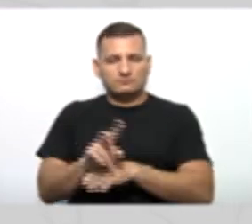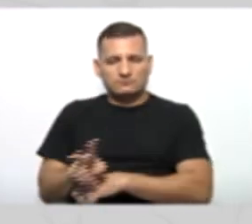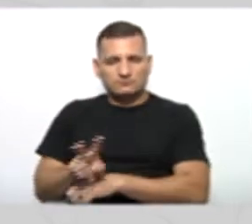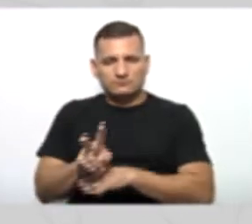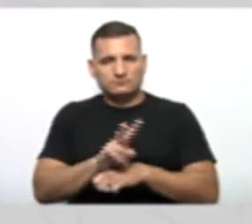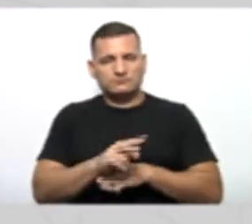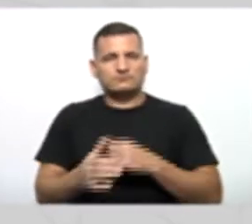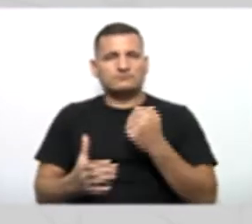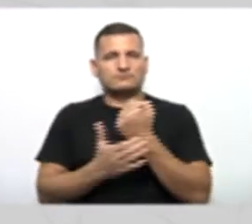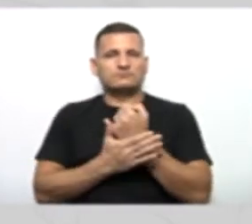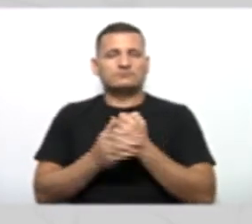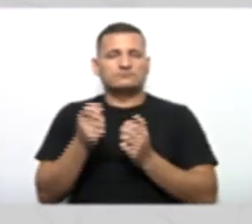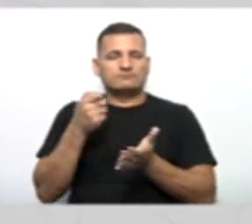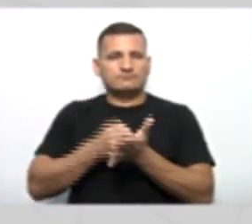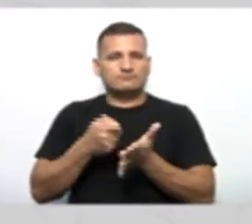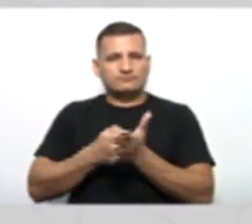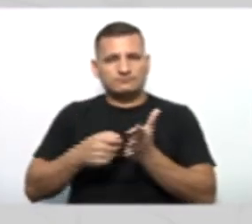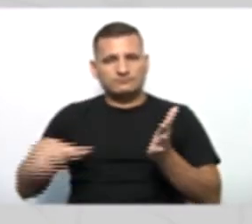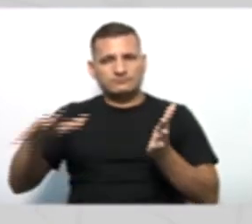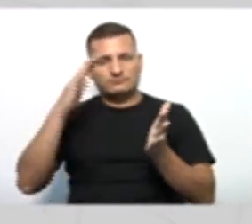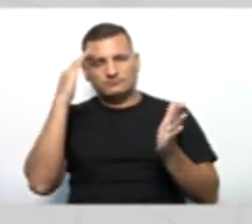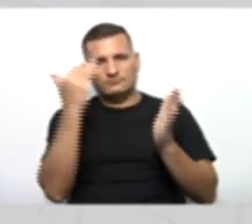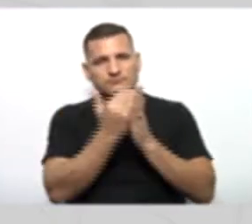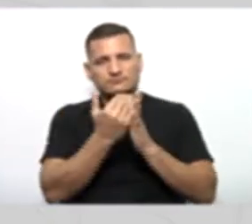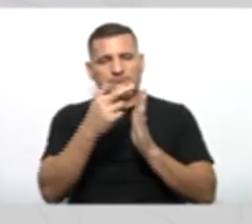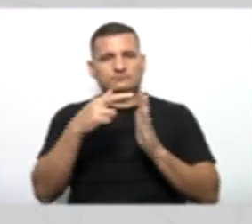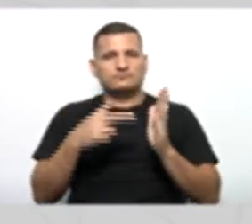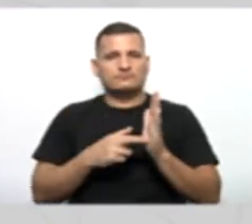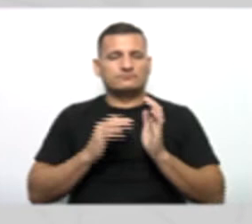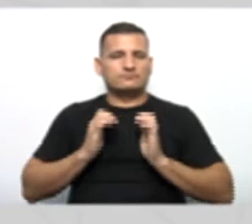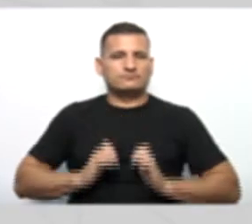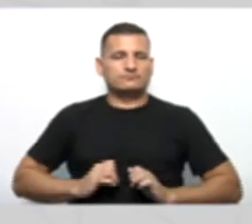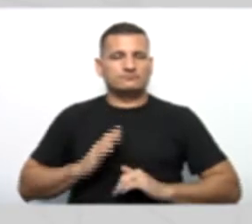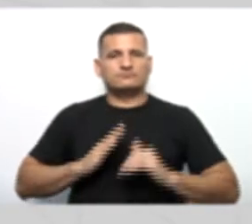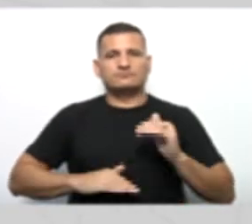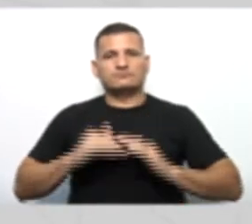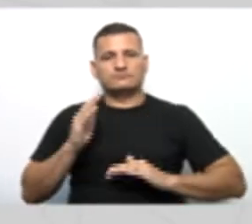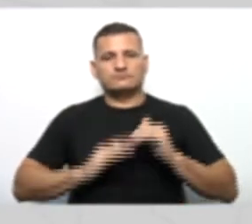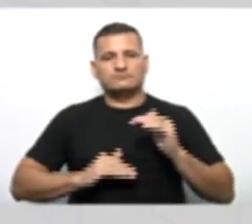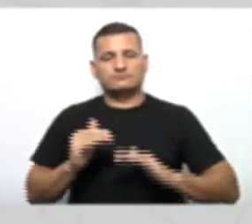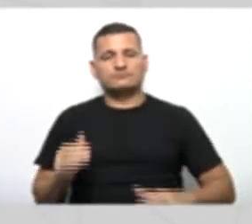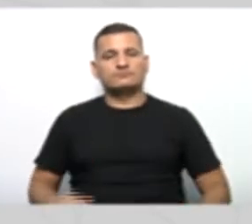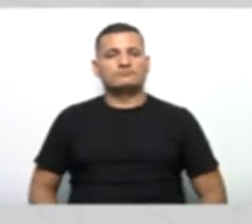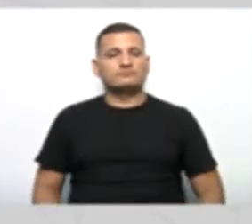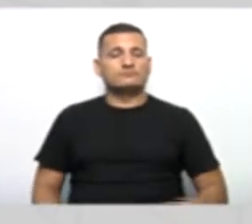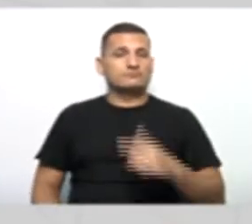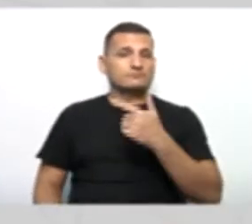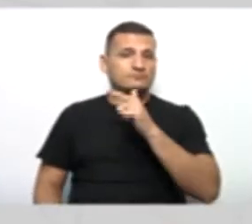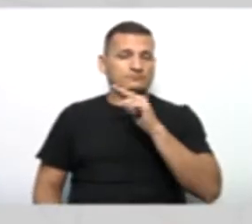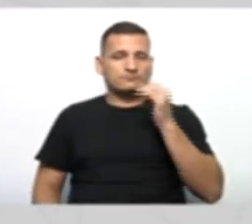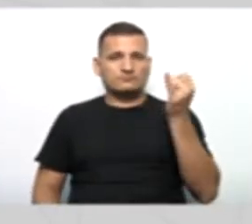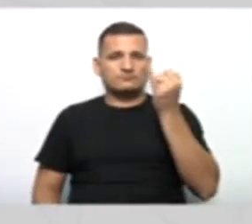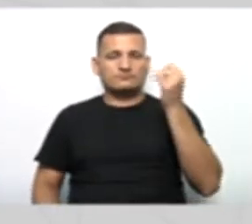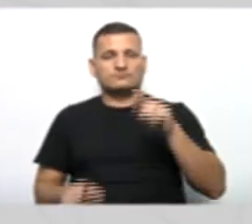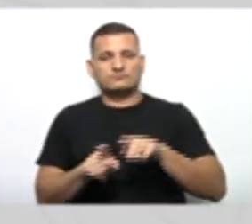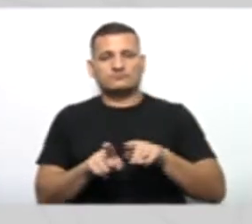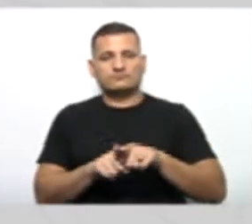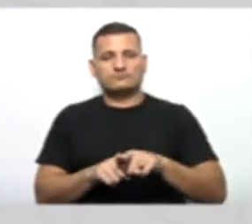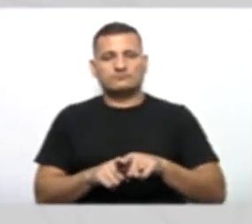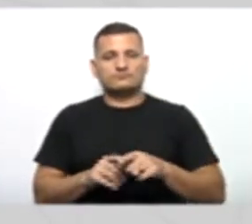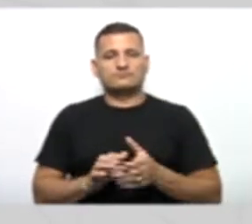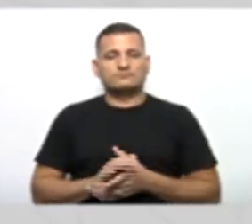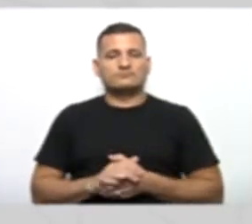e garantir o cumprimento do código de ética profissional e outra coisa possui essa que é fundamental é o